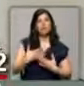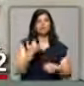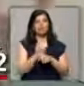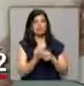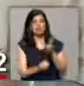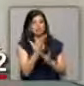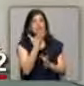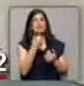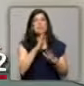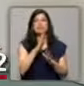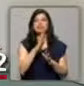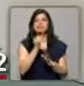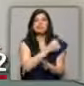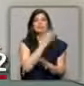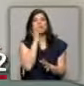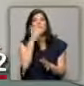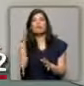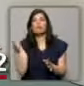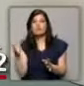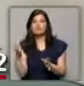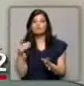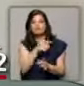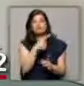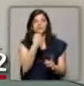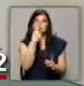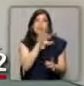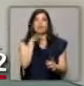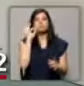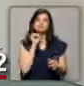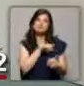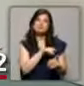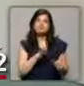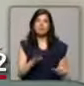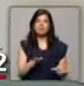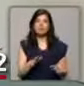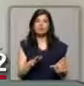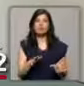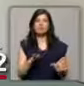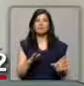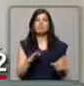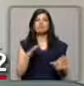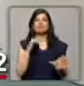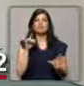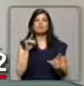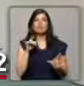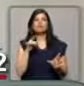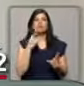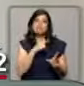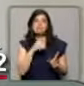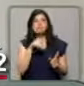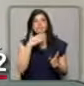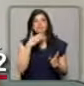Lisboa, querem vir fora do país, e realmente esta é uma solução que, à primeira vista, reúne